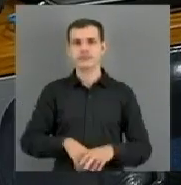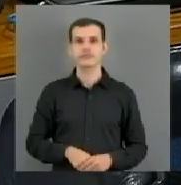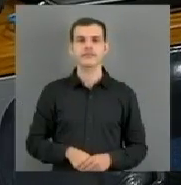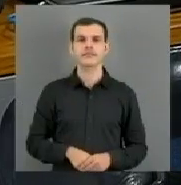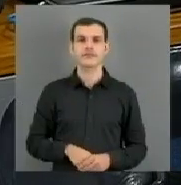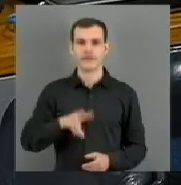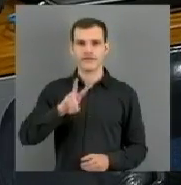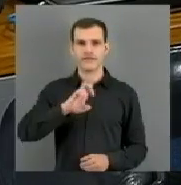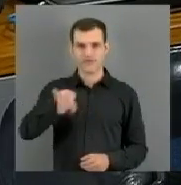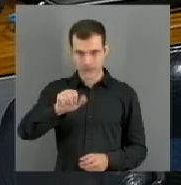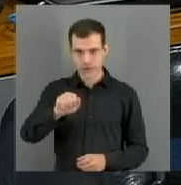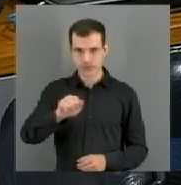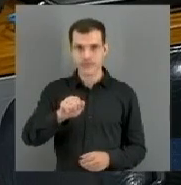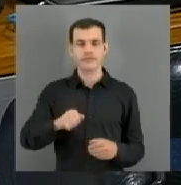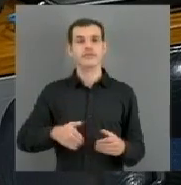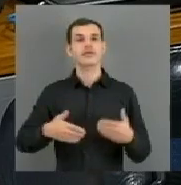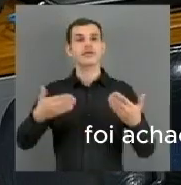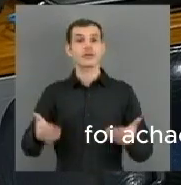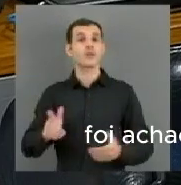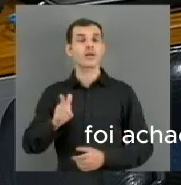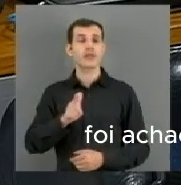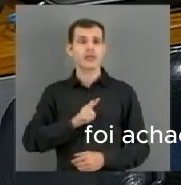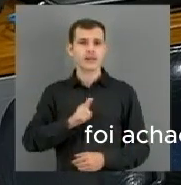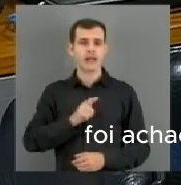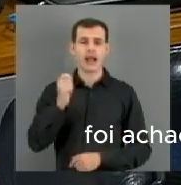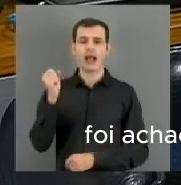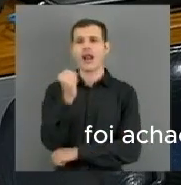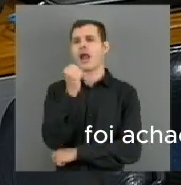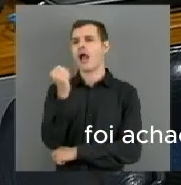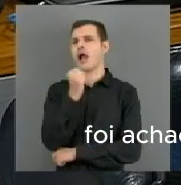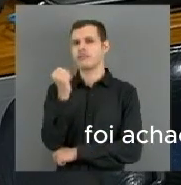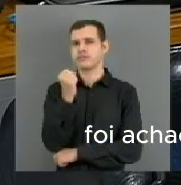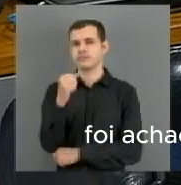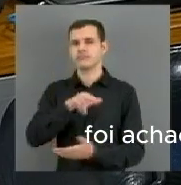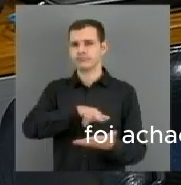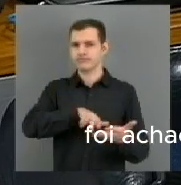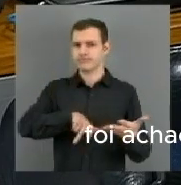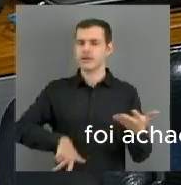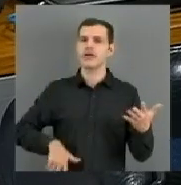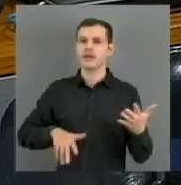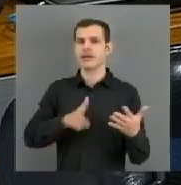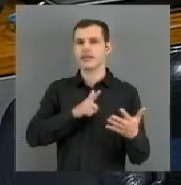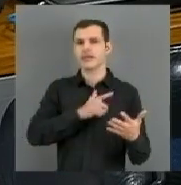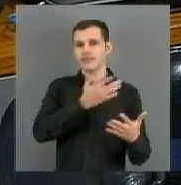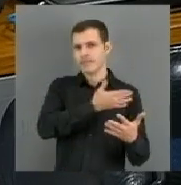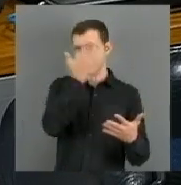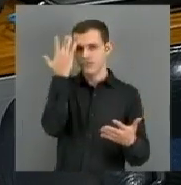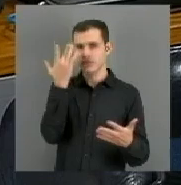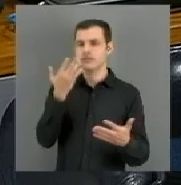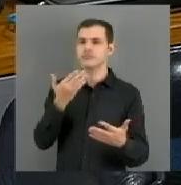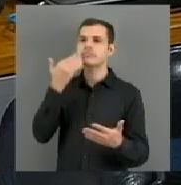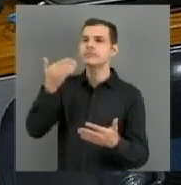e dos graves indícios que o senhor foi achacado para pagar propina em troca de beneficiar a indústria da Bets,